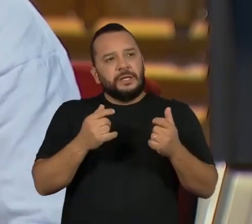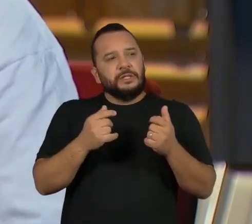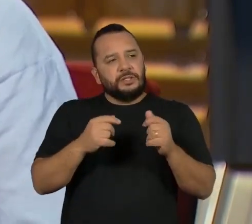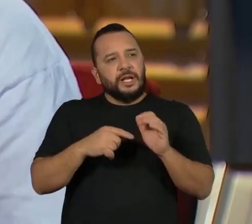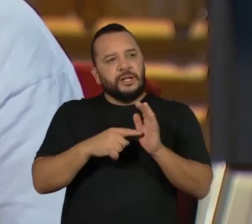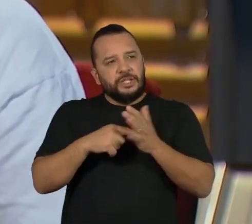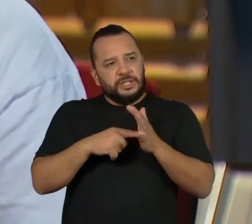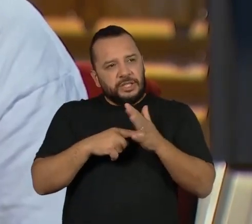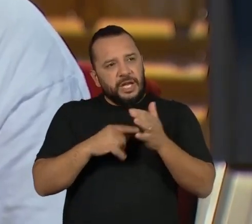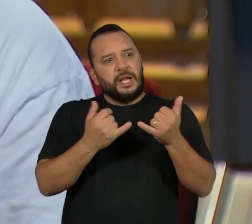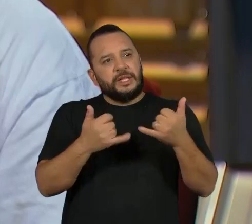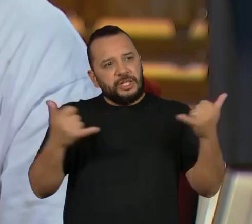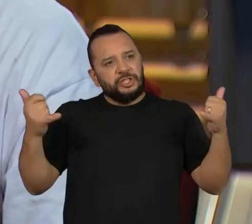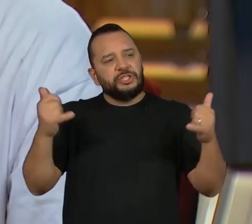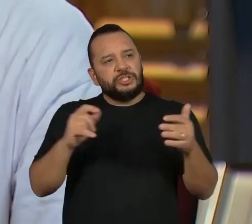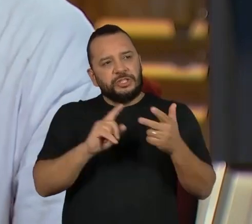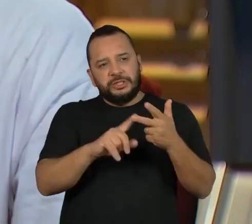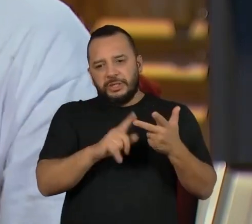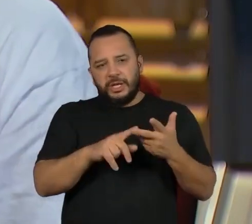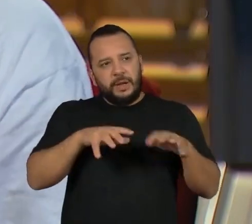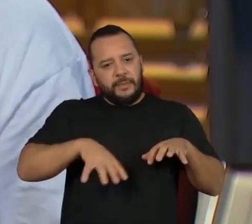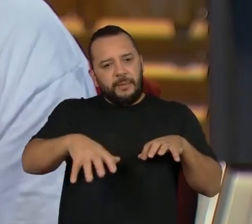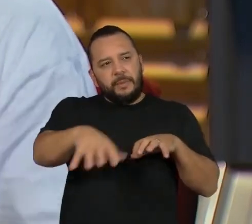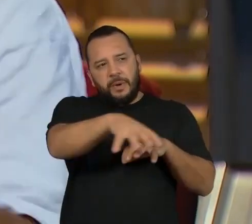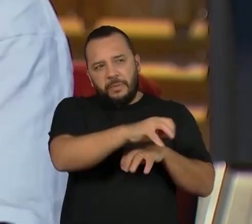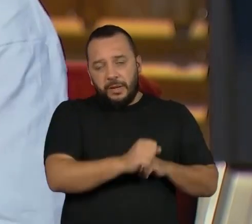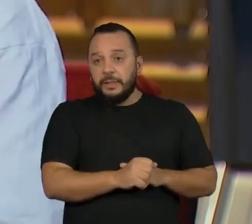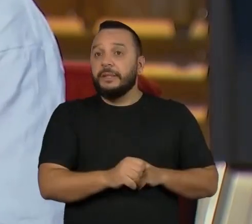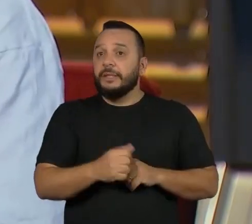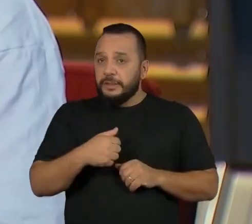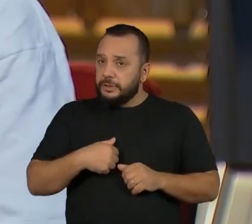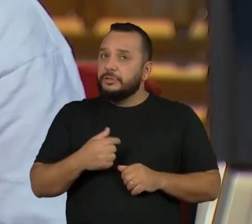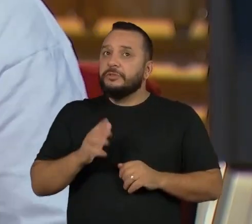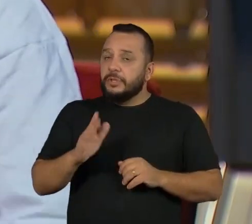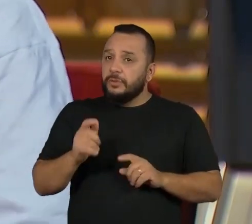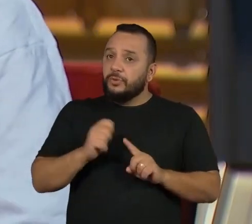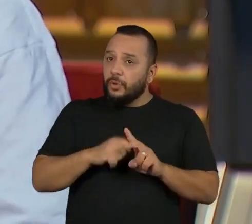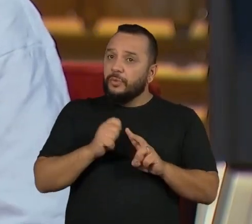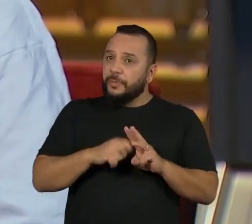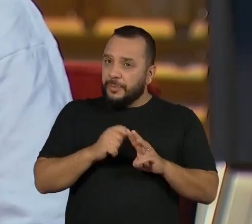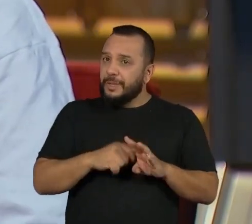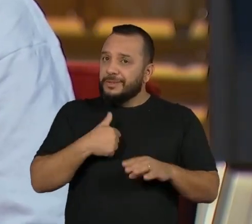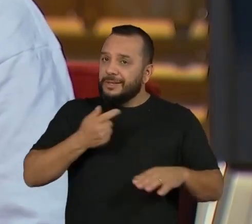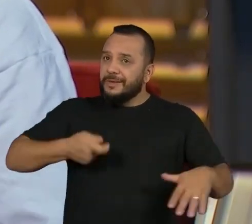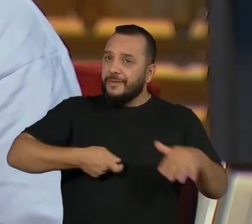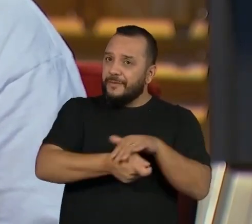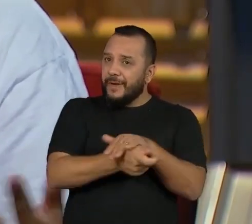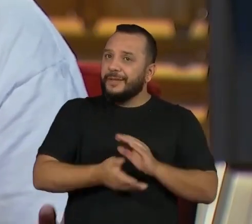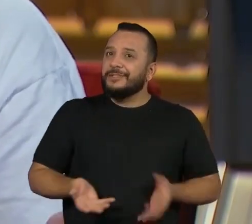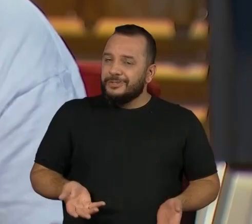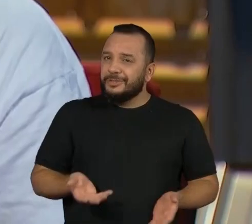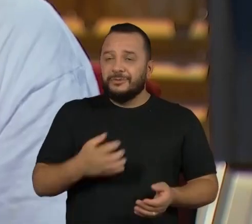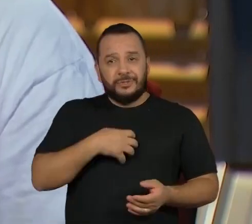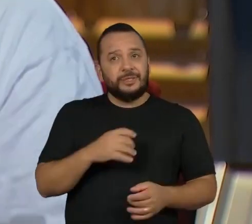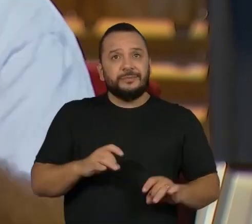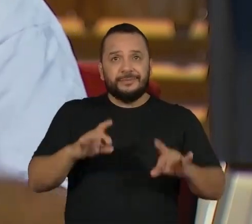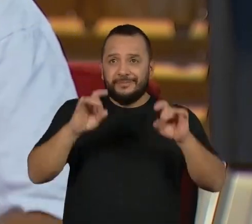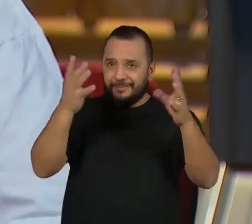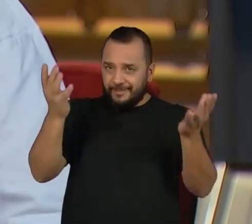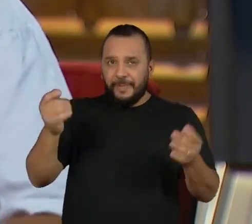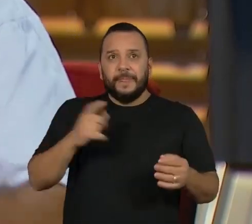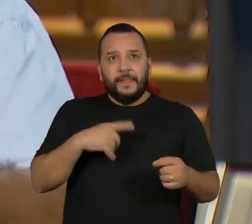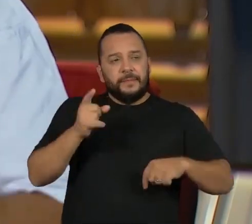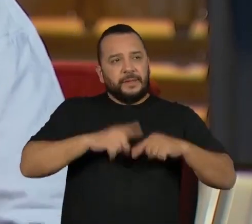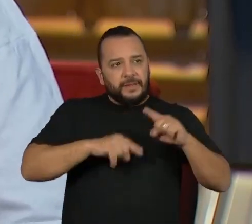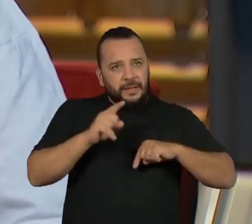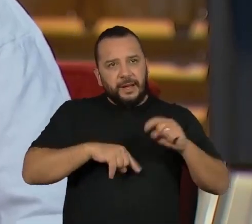de estrutura e eles investem todo mês na batalha da Aldeia de uma forma muito especial levando